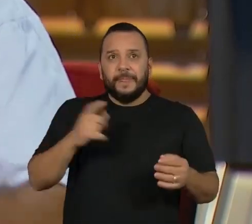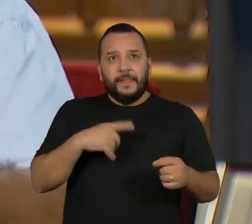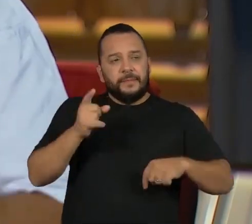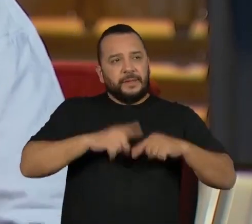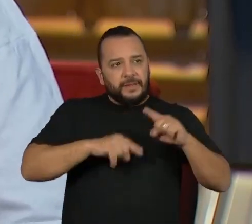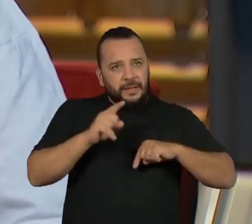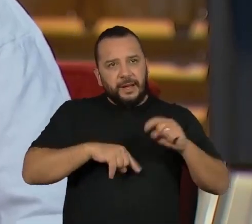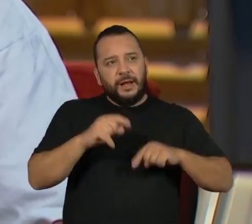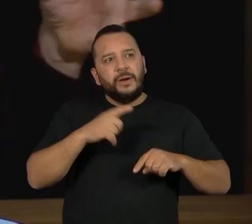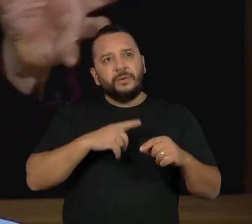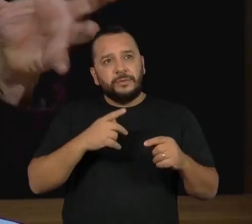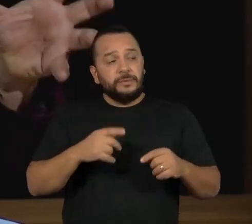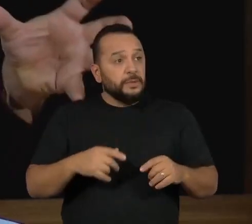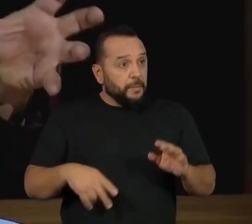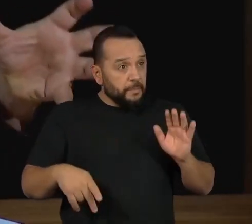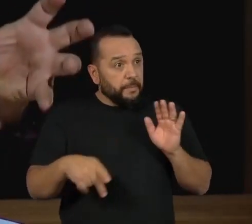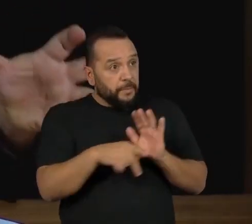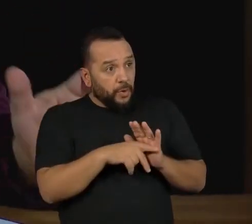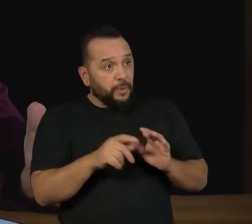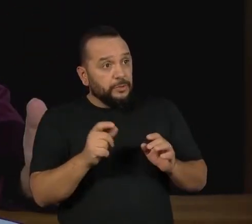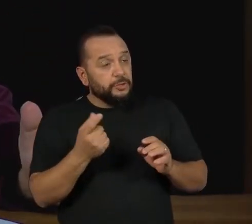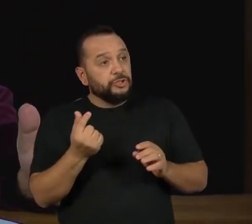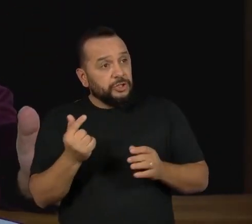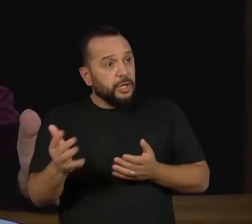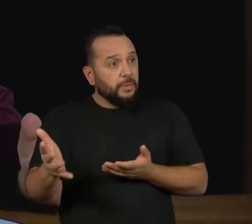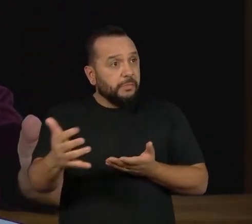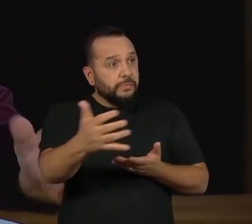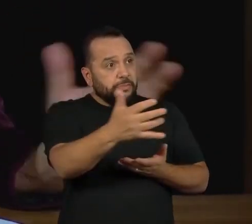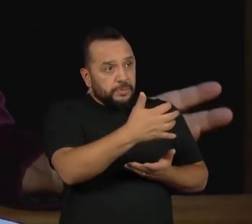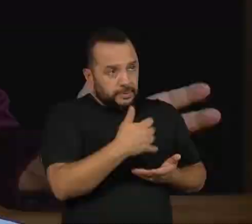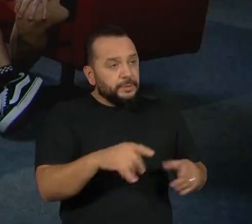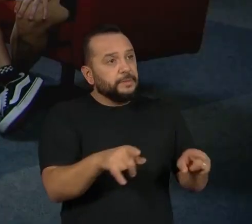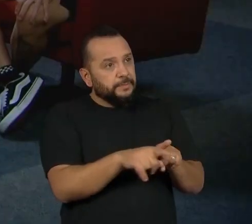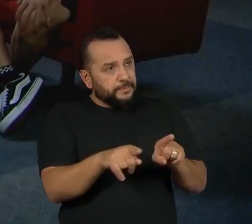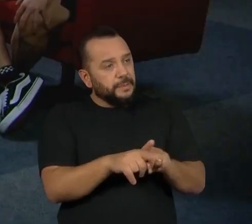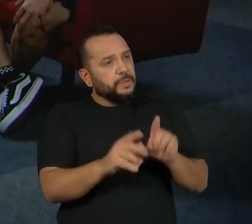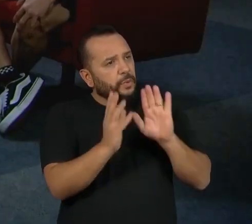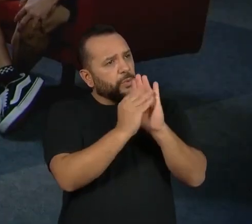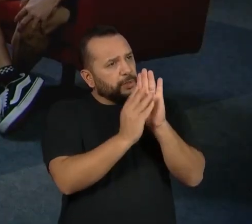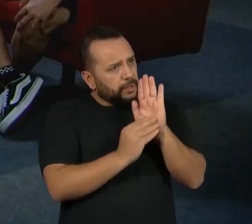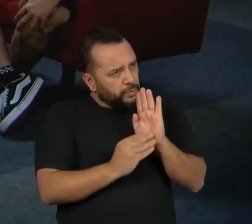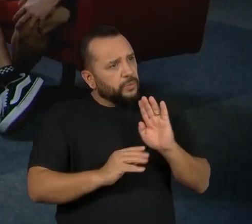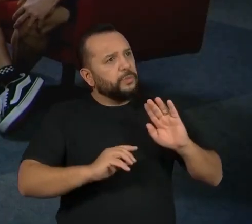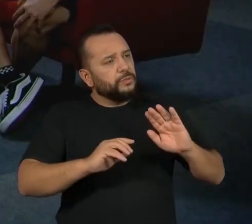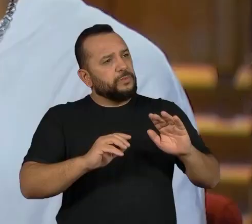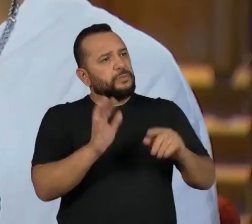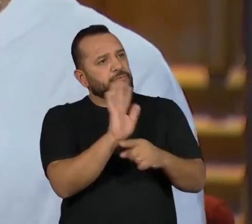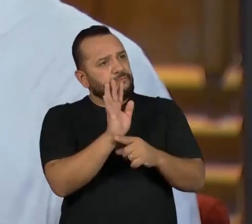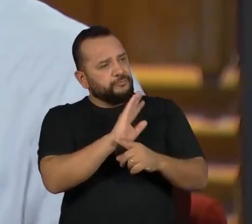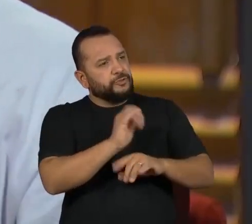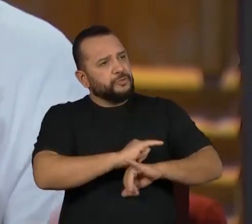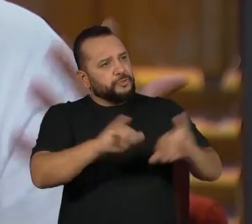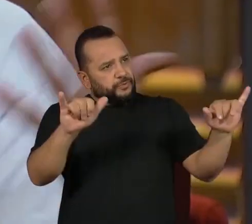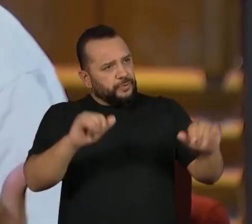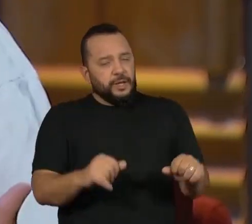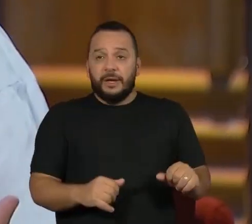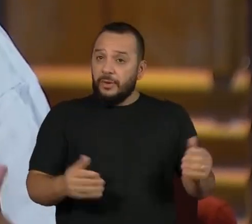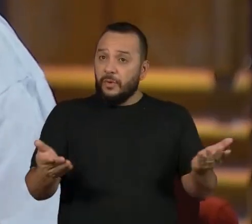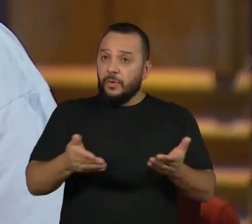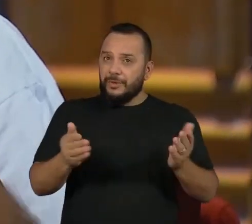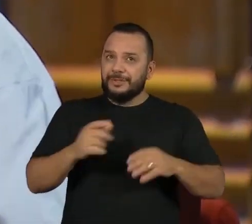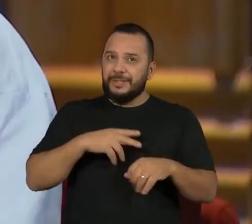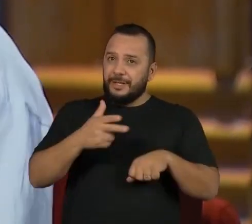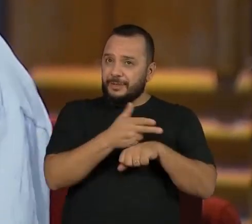equipe levando Equipamentos na própria captação do que rola ali do conteúdo que vai depois PR exatamente E hoje nós temos a transmissão